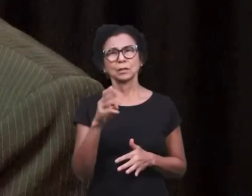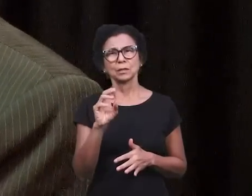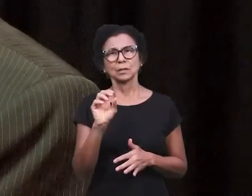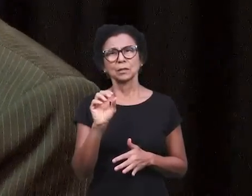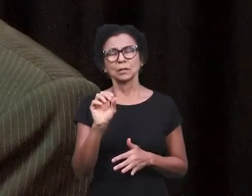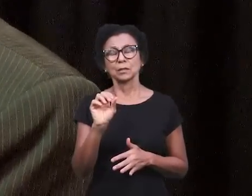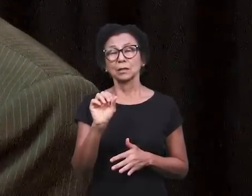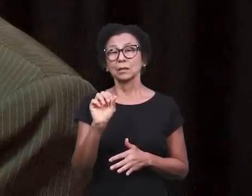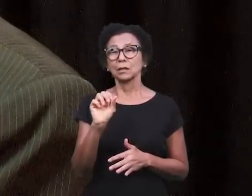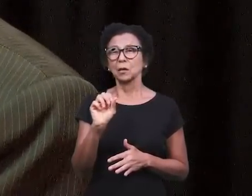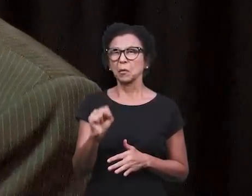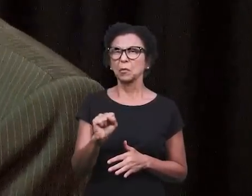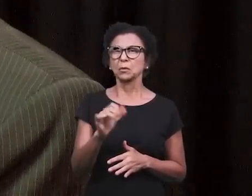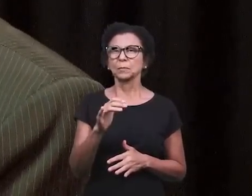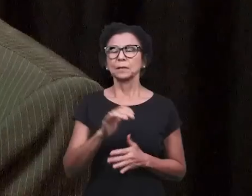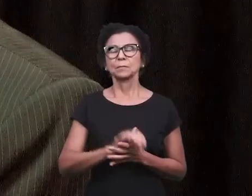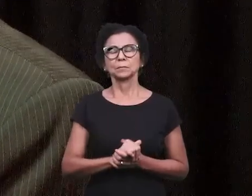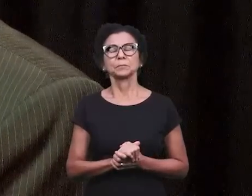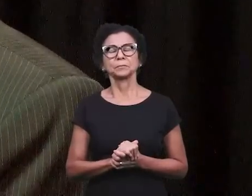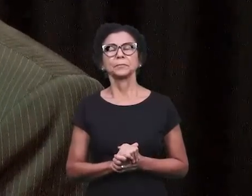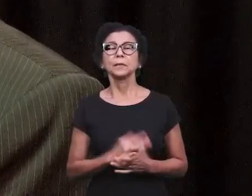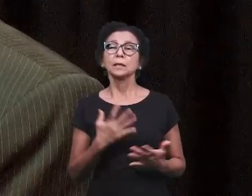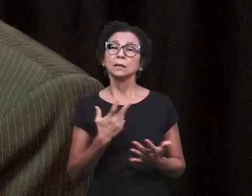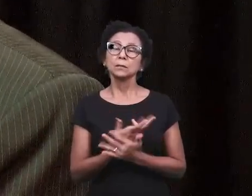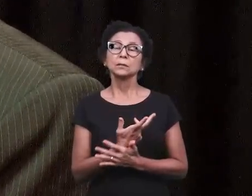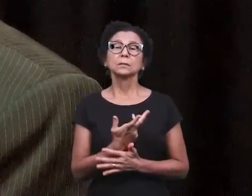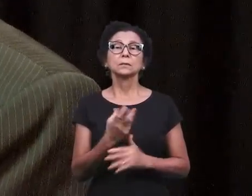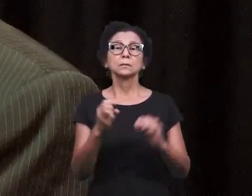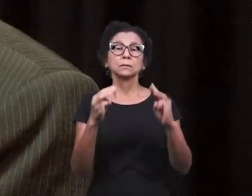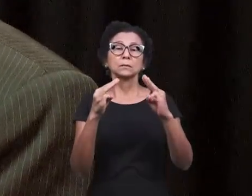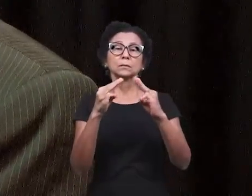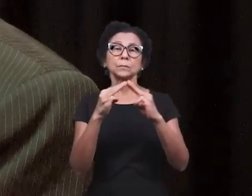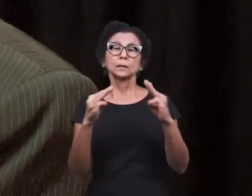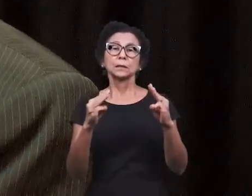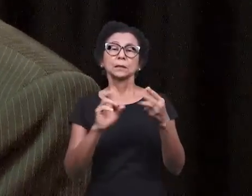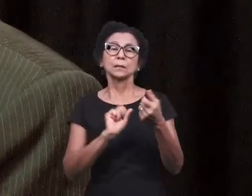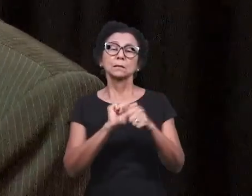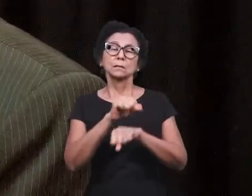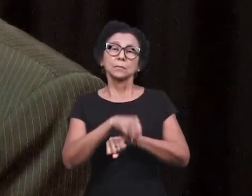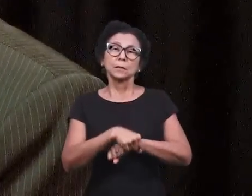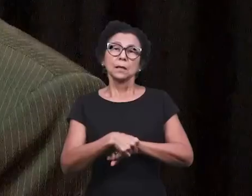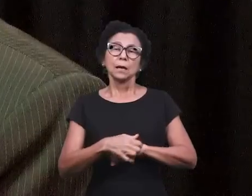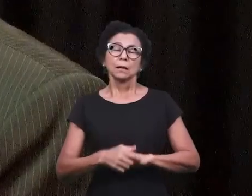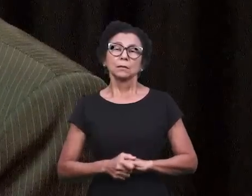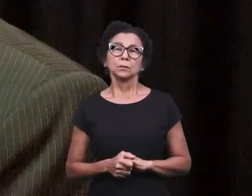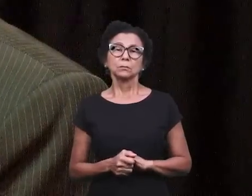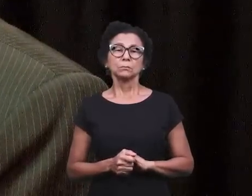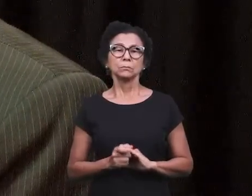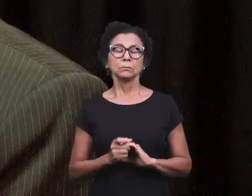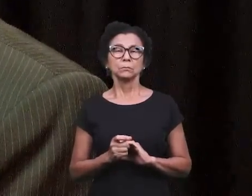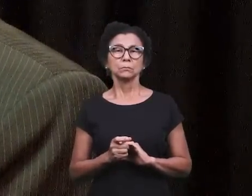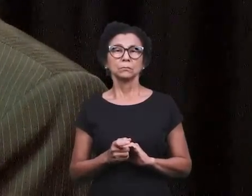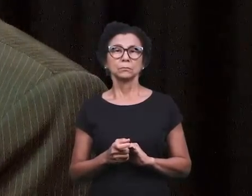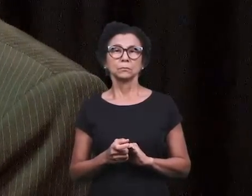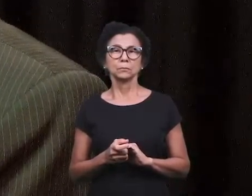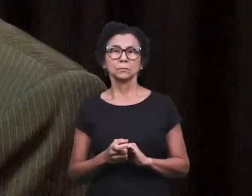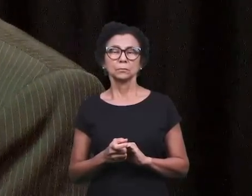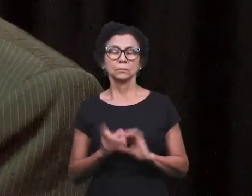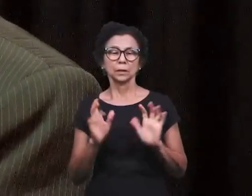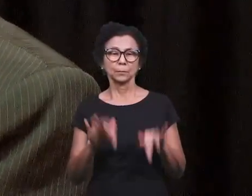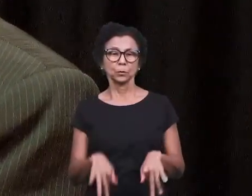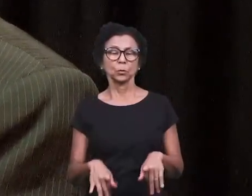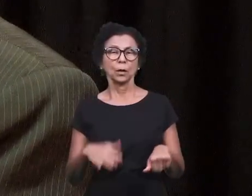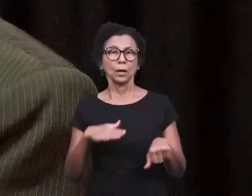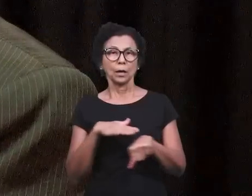A gente estava num seminário, Manaim, terminou o seminário, nós fomos orar à noite, e o Senhor falou, olha,